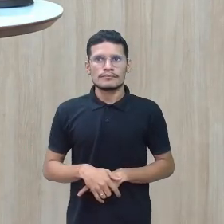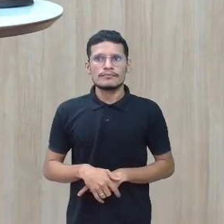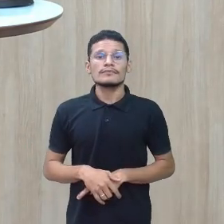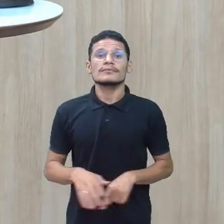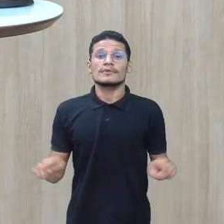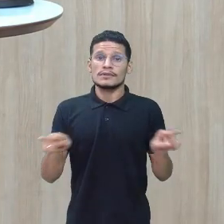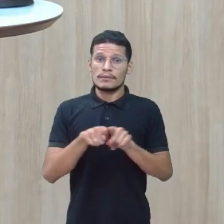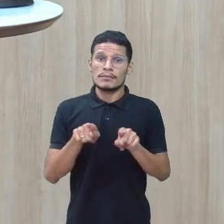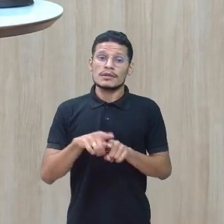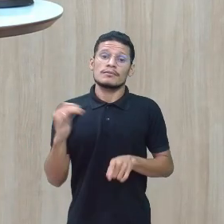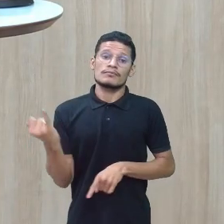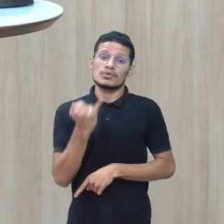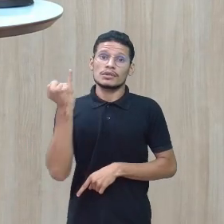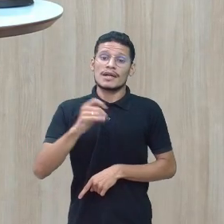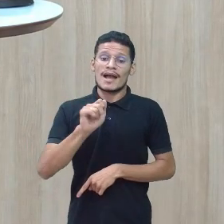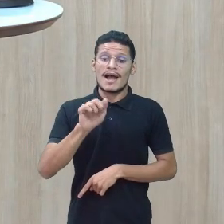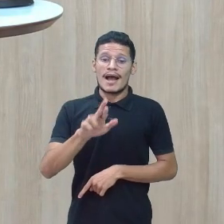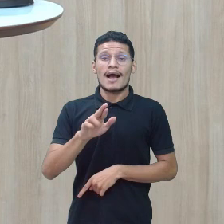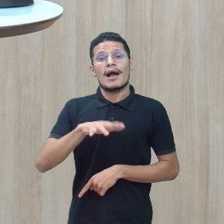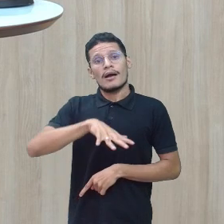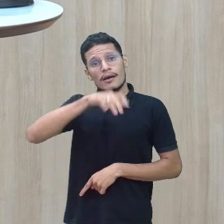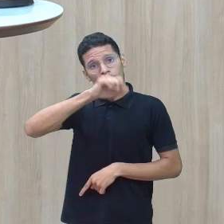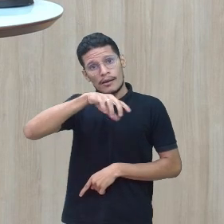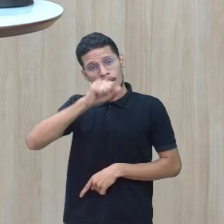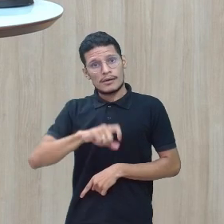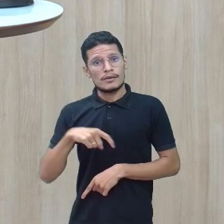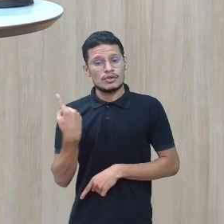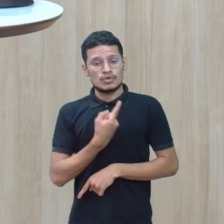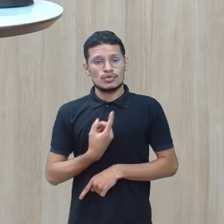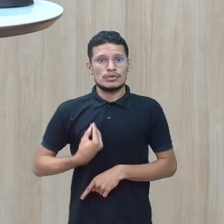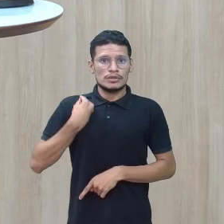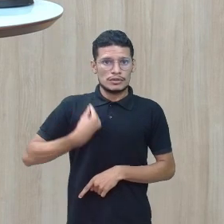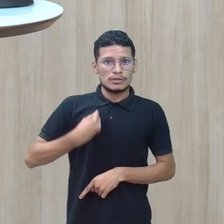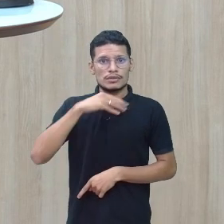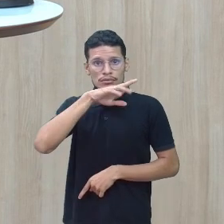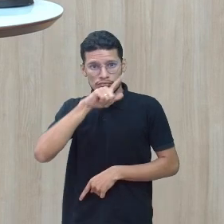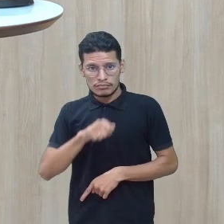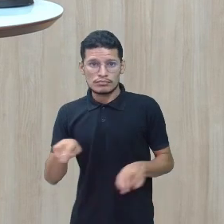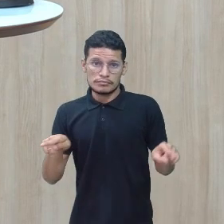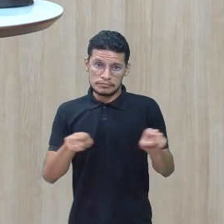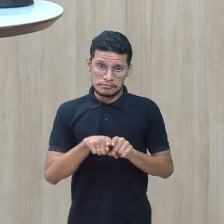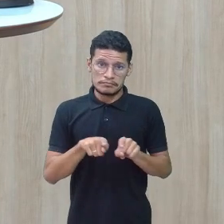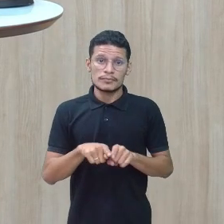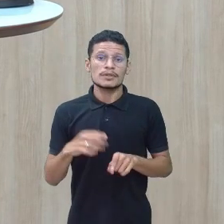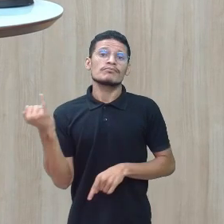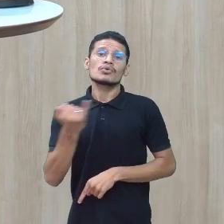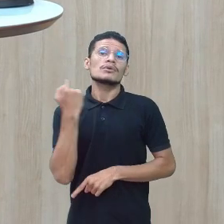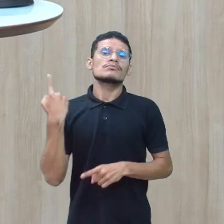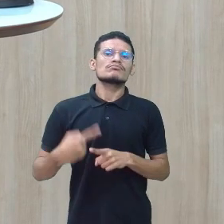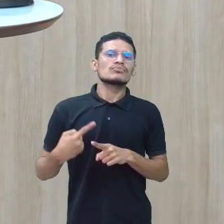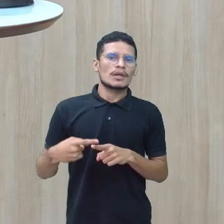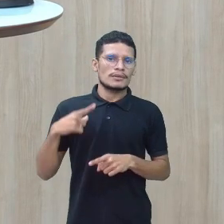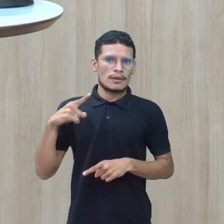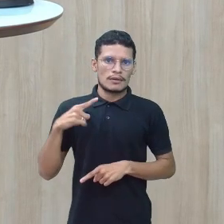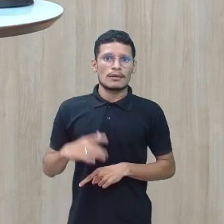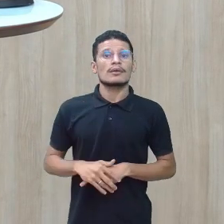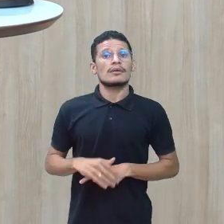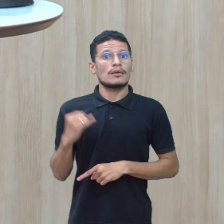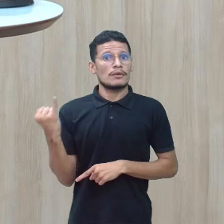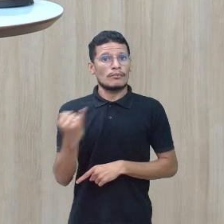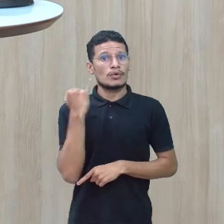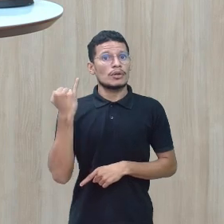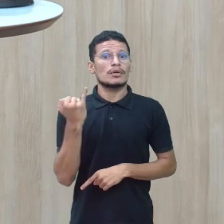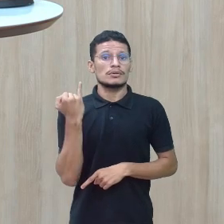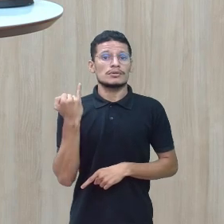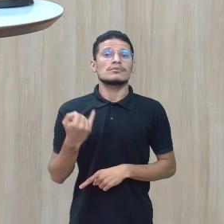E agora vamos ver a importância do ar para os seres vivos. Que importância o ar tem? Ele é